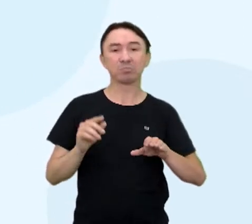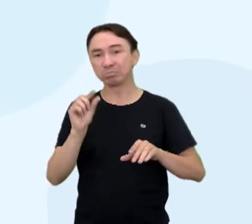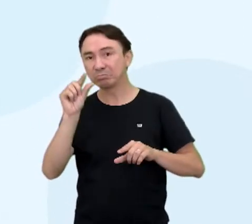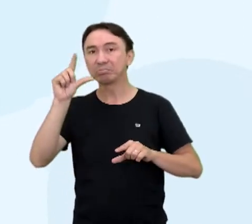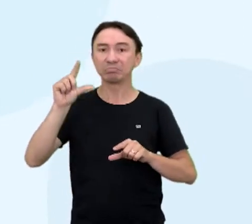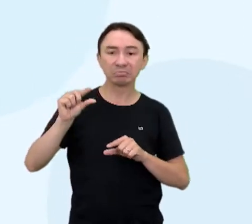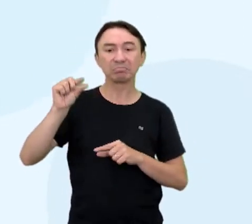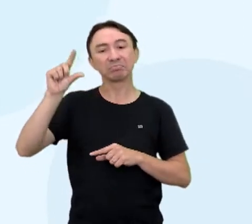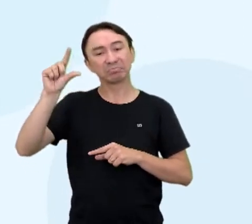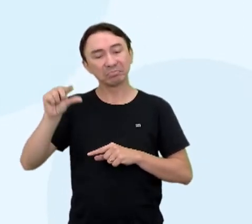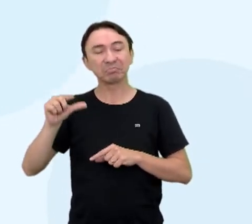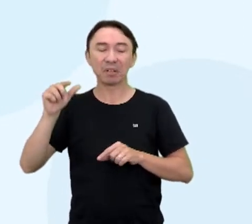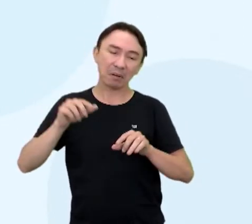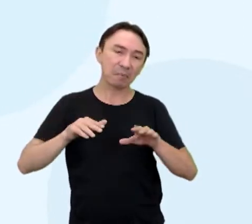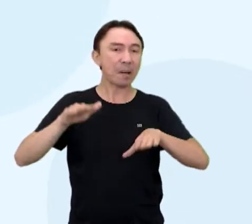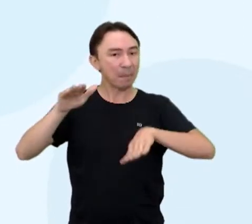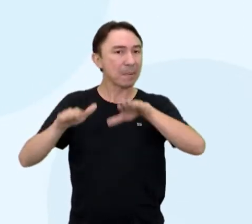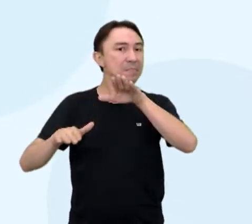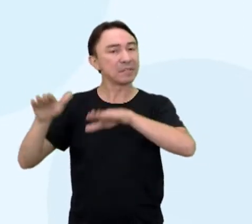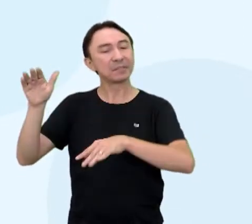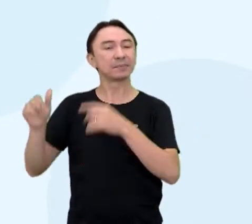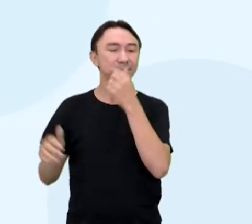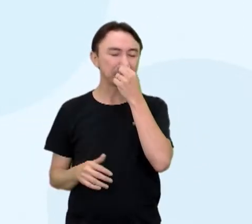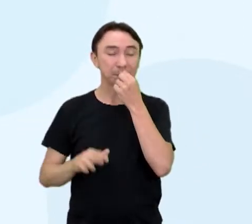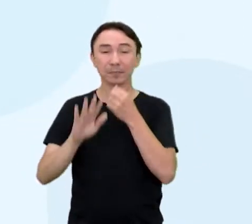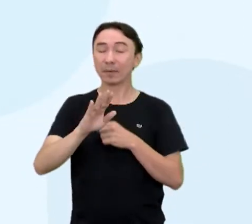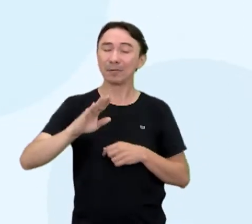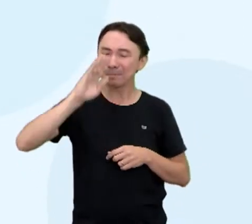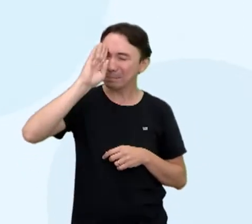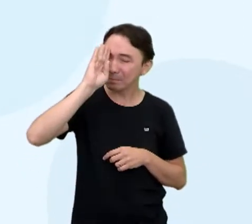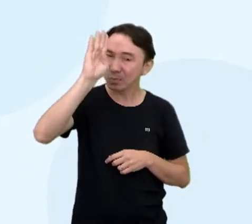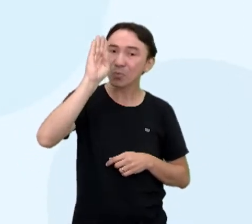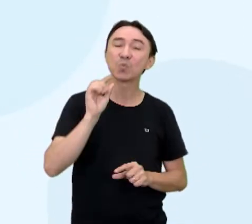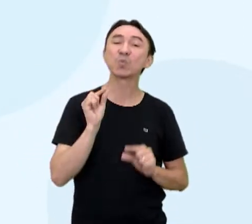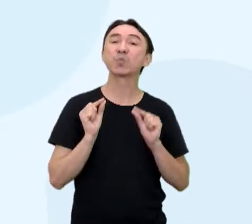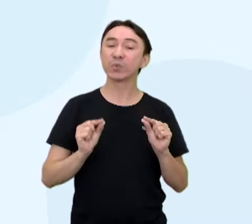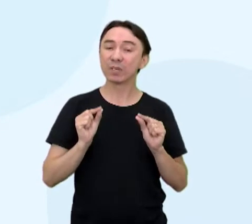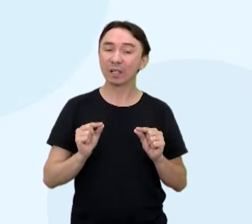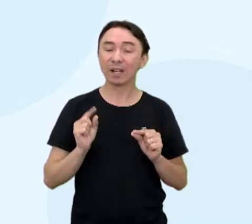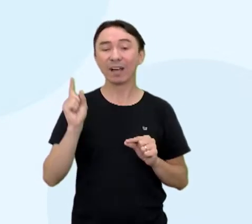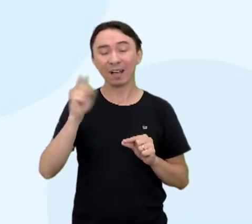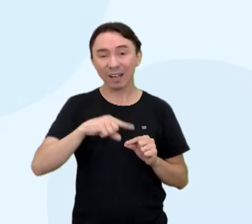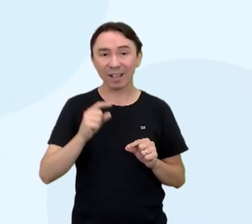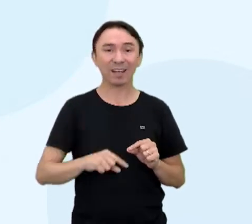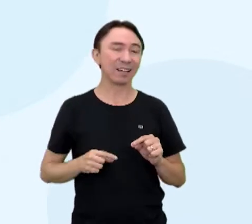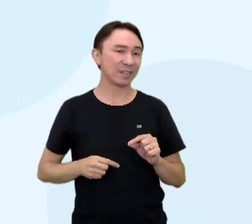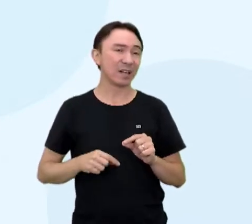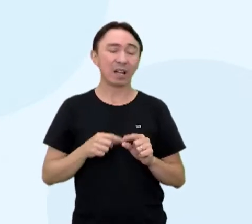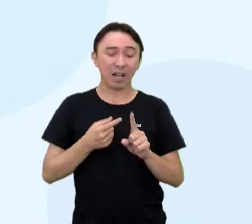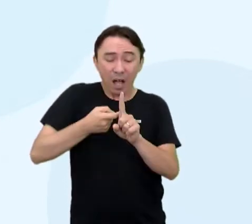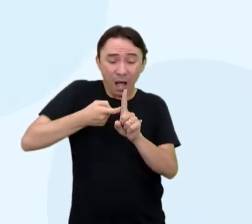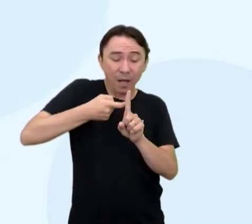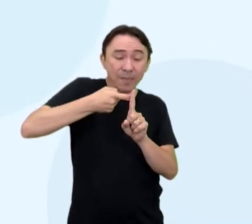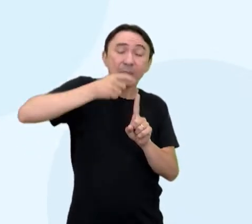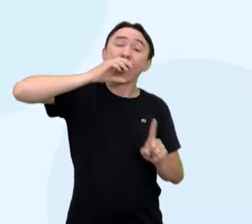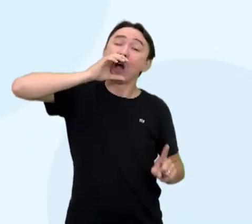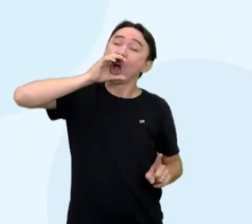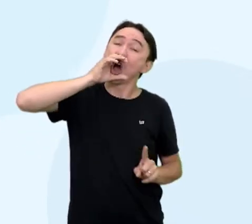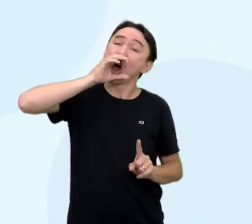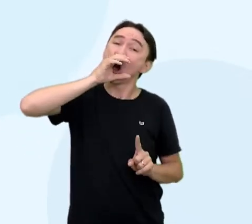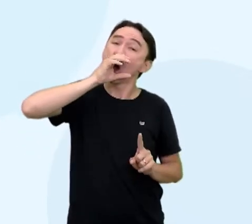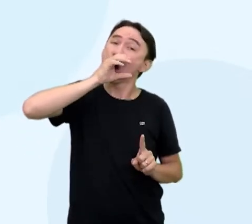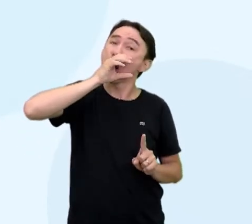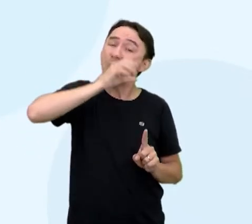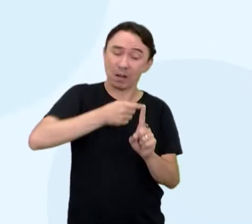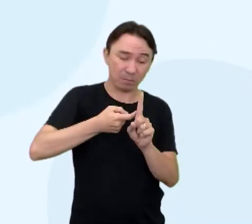relação, tá certo? Aí, mas o principal é essa questão, né? As altas temperaturas, né, fazem com que haja